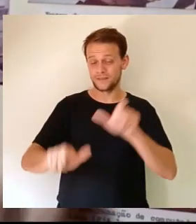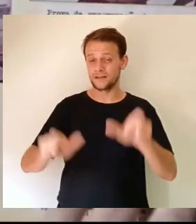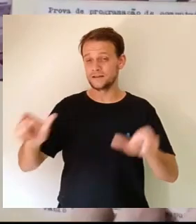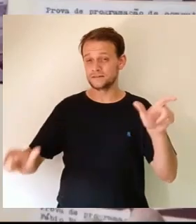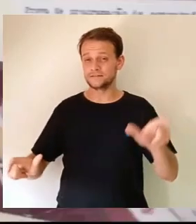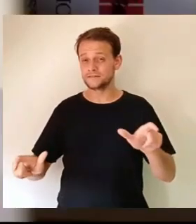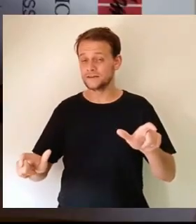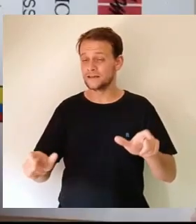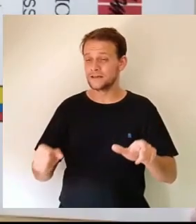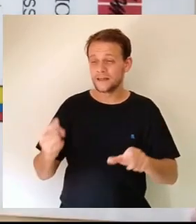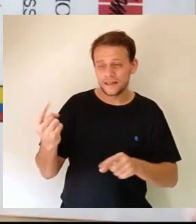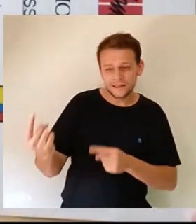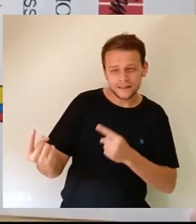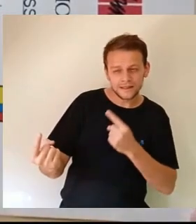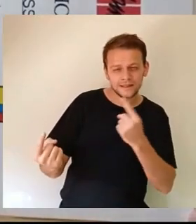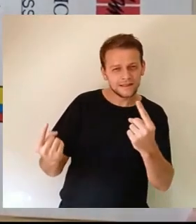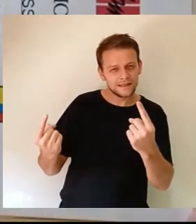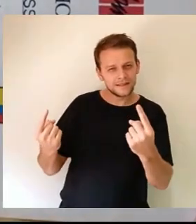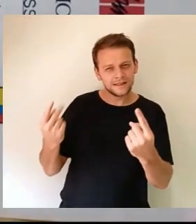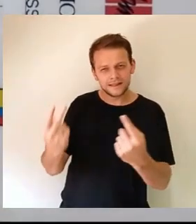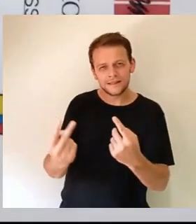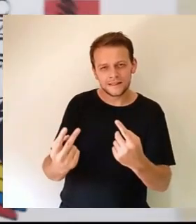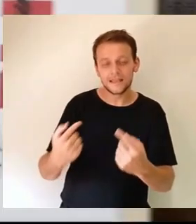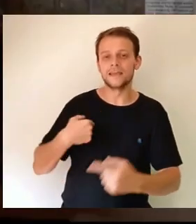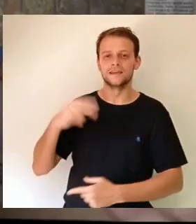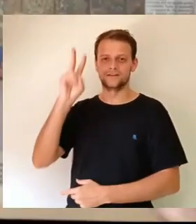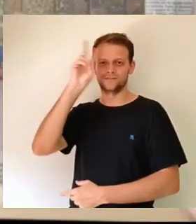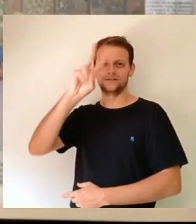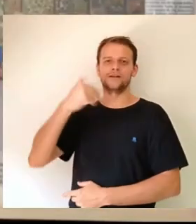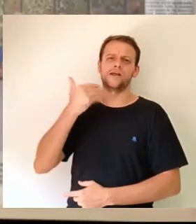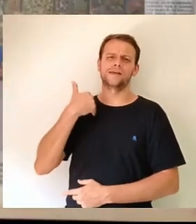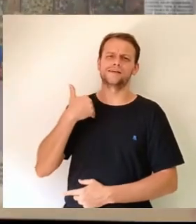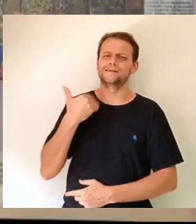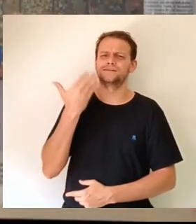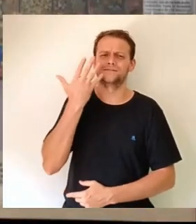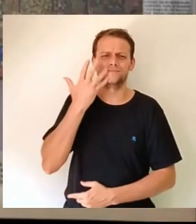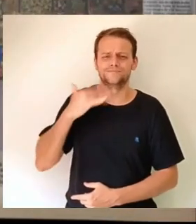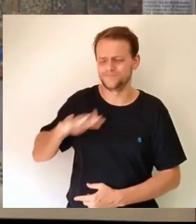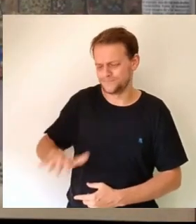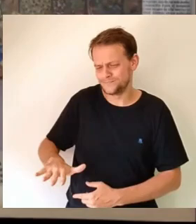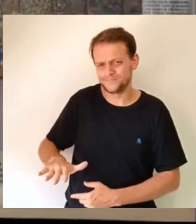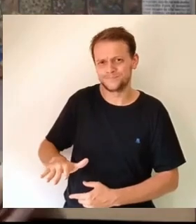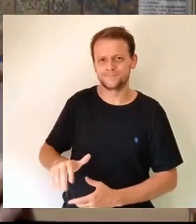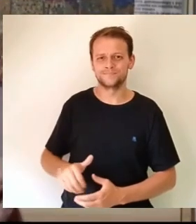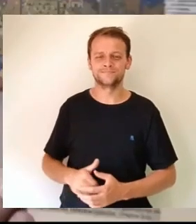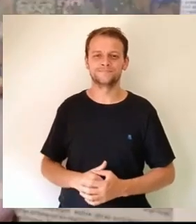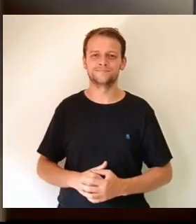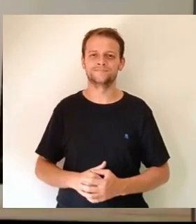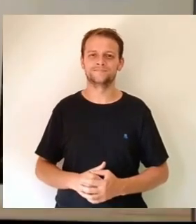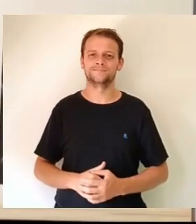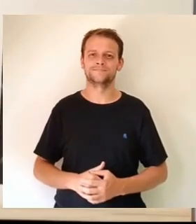então são pessoas que uma ou outra eu lembro, assim, eu lembro de quando era criança.